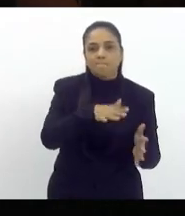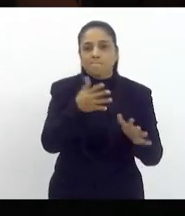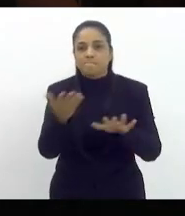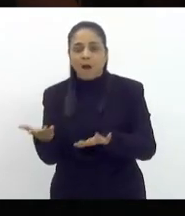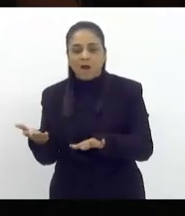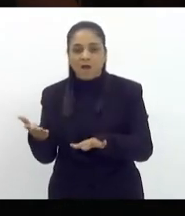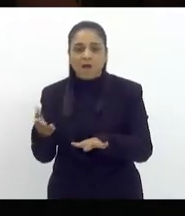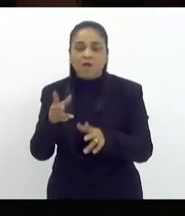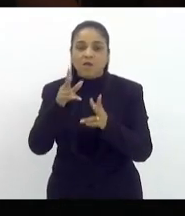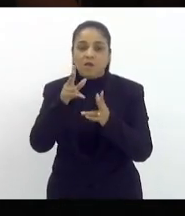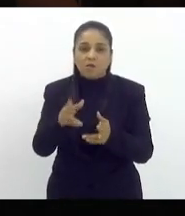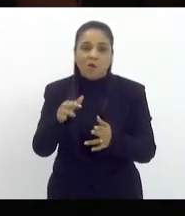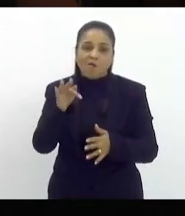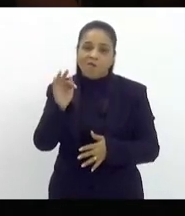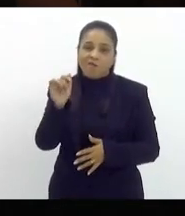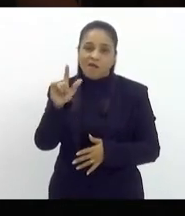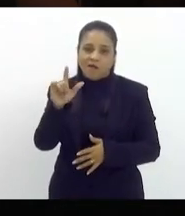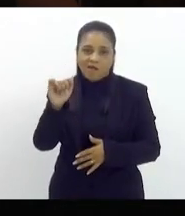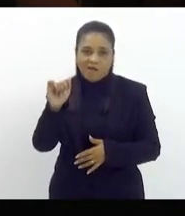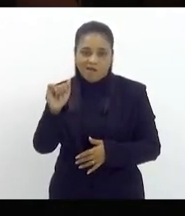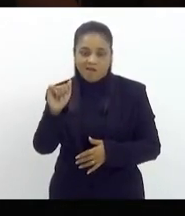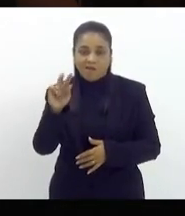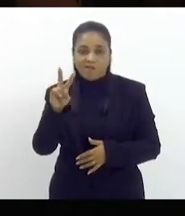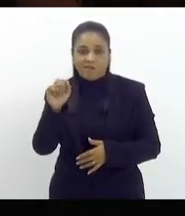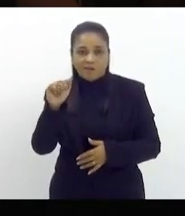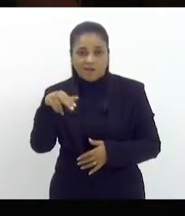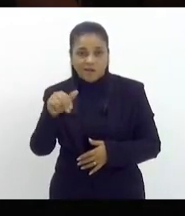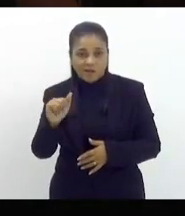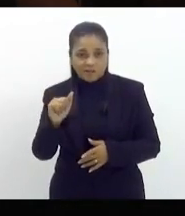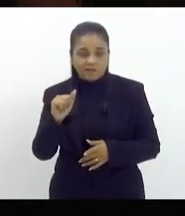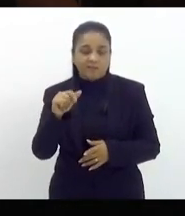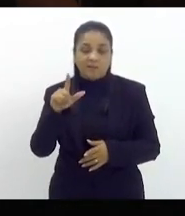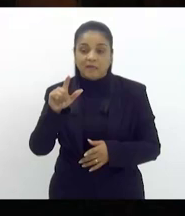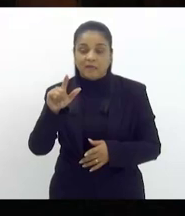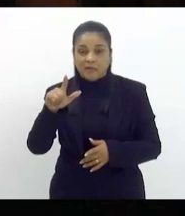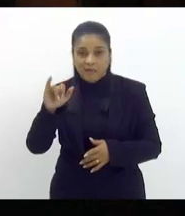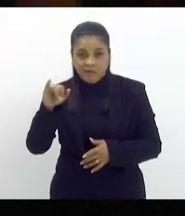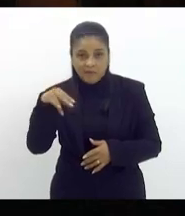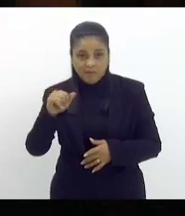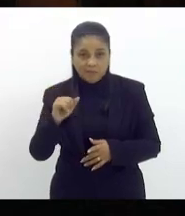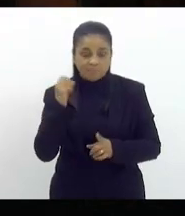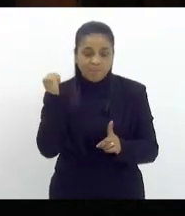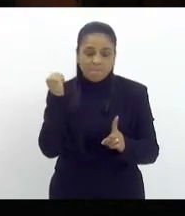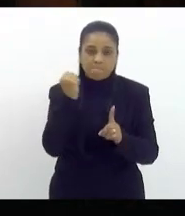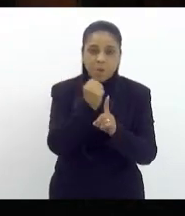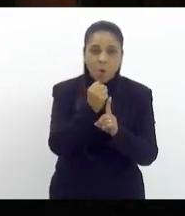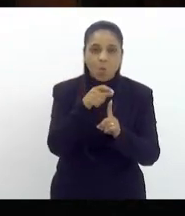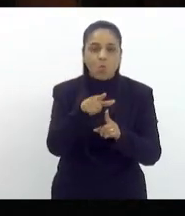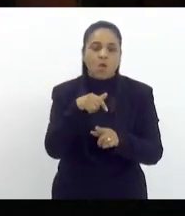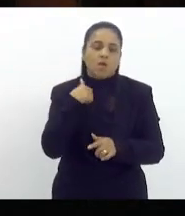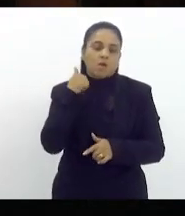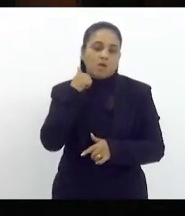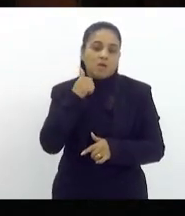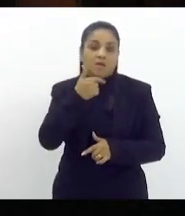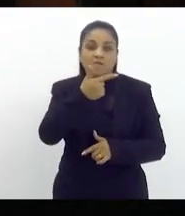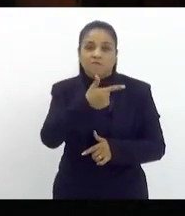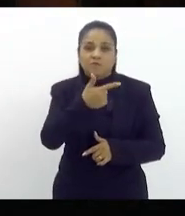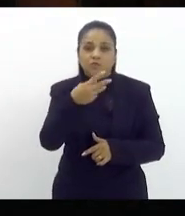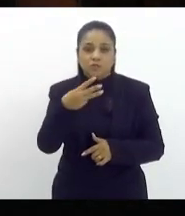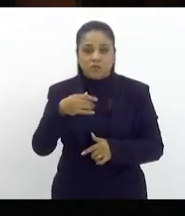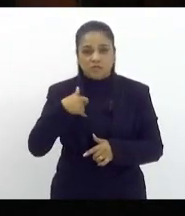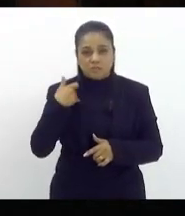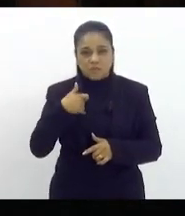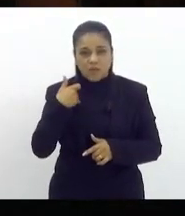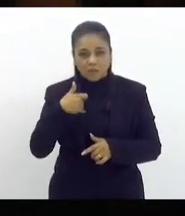de Flaviana Teixeira Lima assassinada aos 23 anos pelo ex-campanheiro enquanto trabalhava então